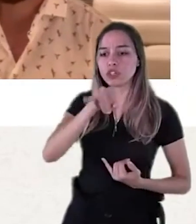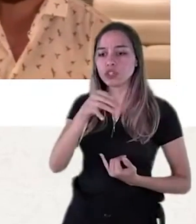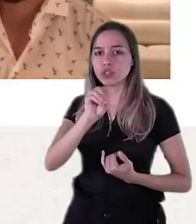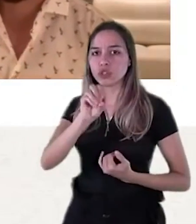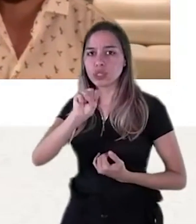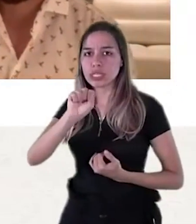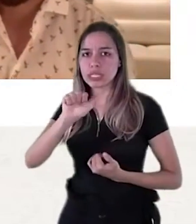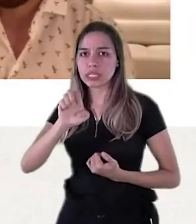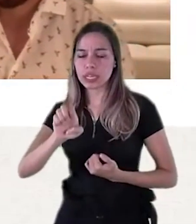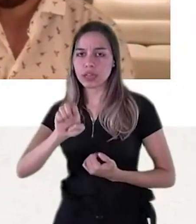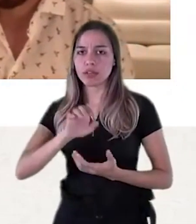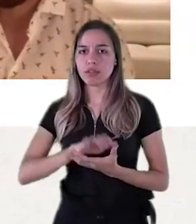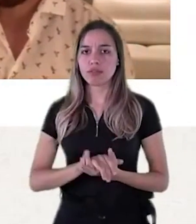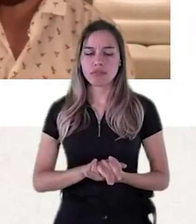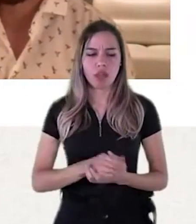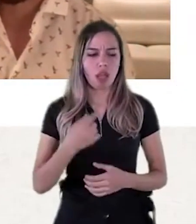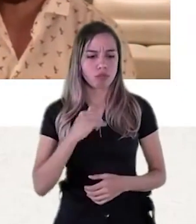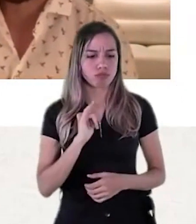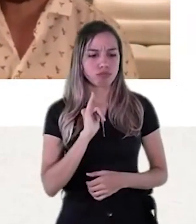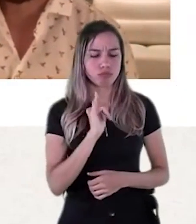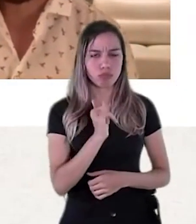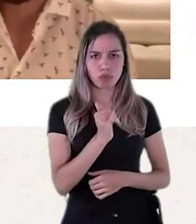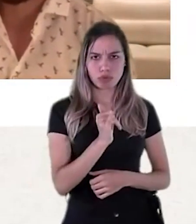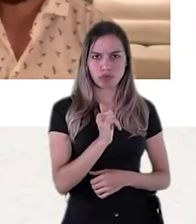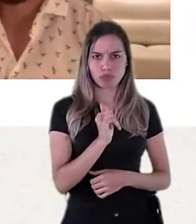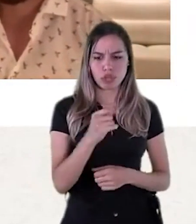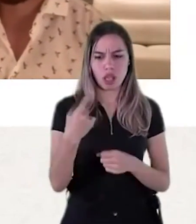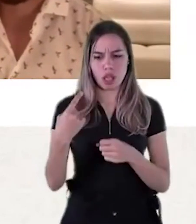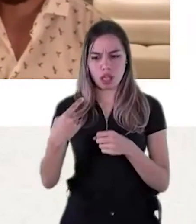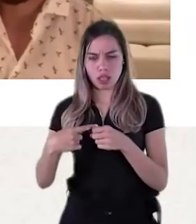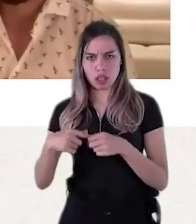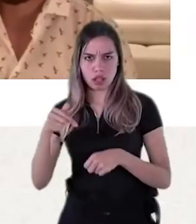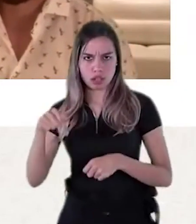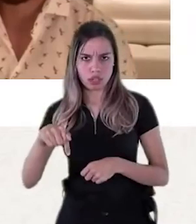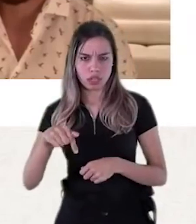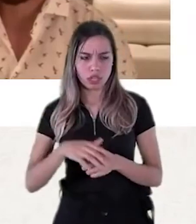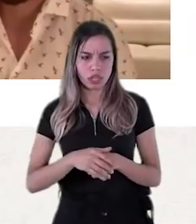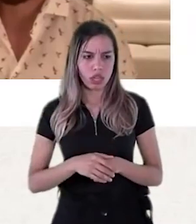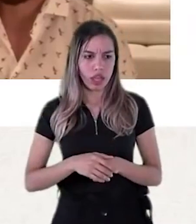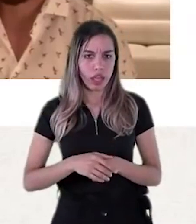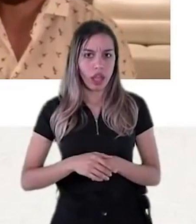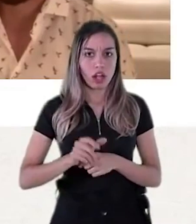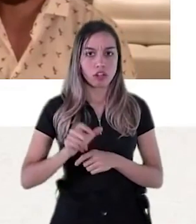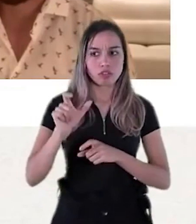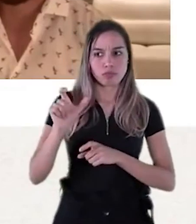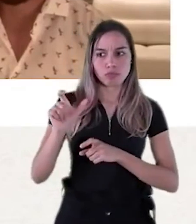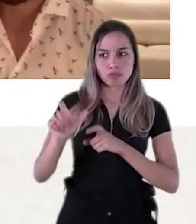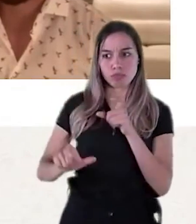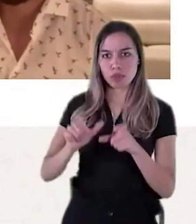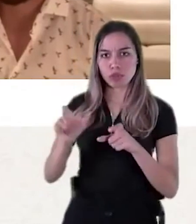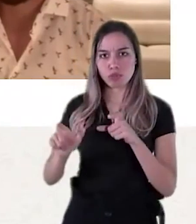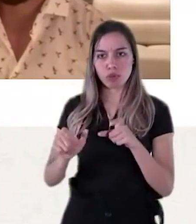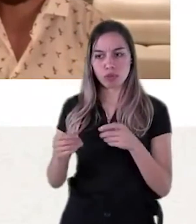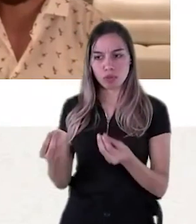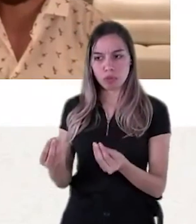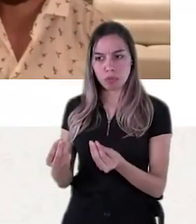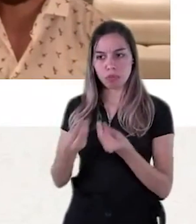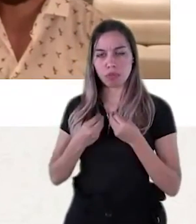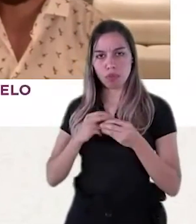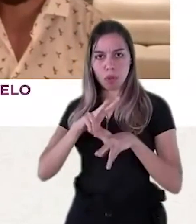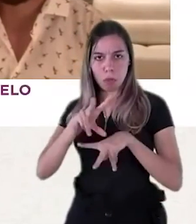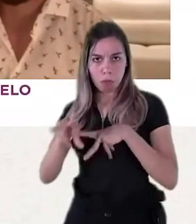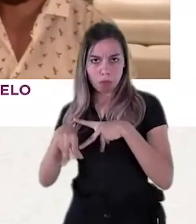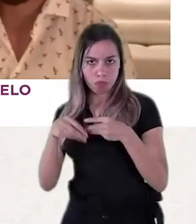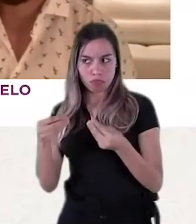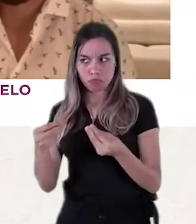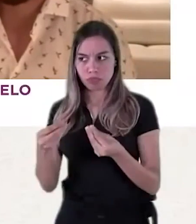aqui para Itabira, para o pessoal, que ele ia falar sobre o poema José, eu ganhei um presente que eu